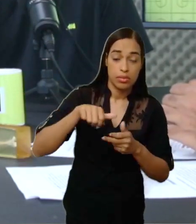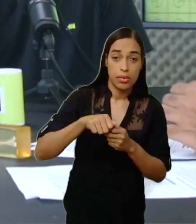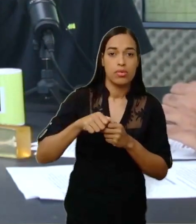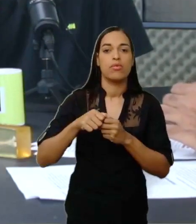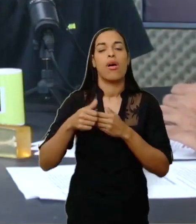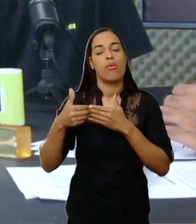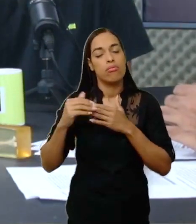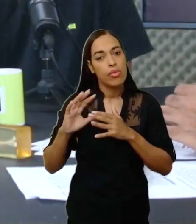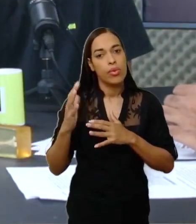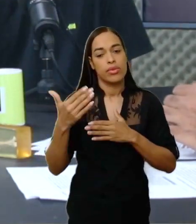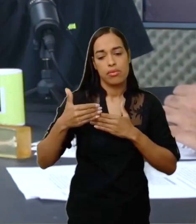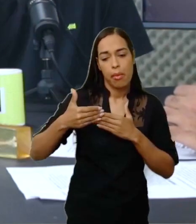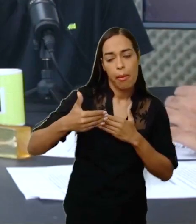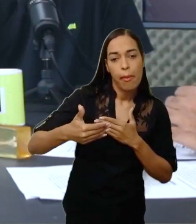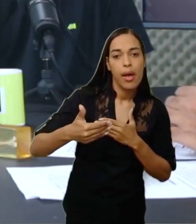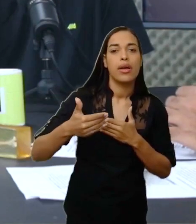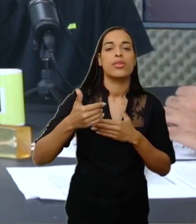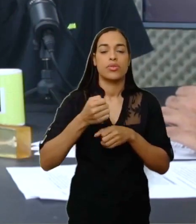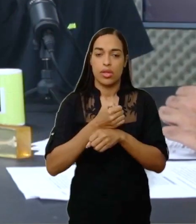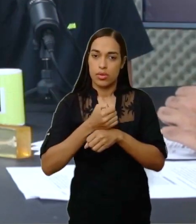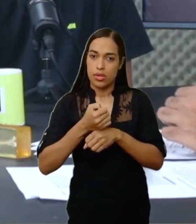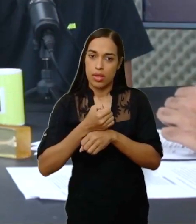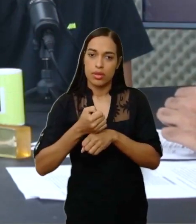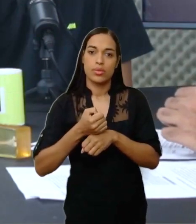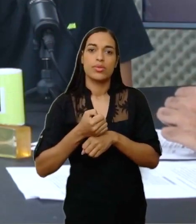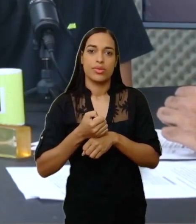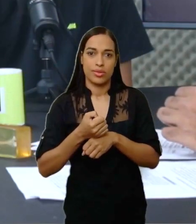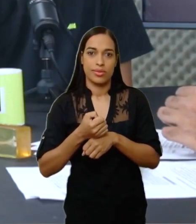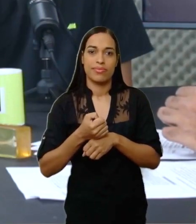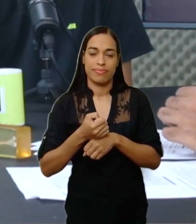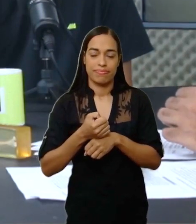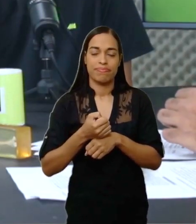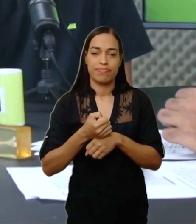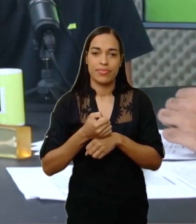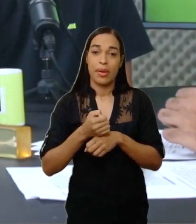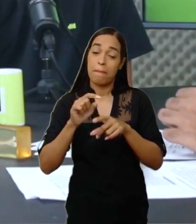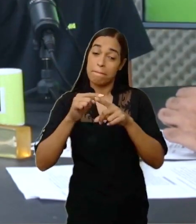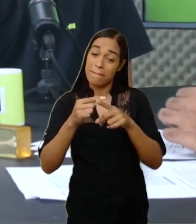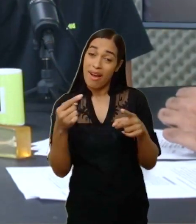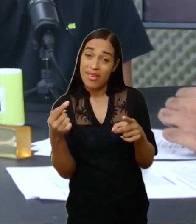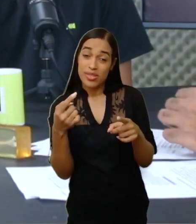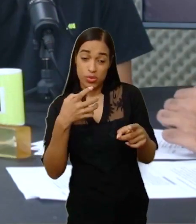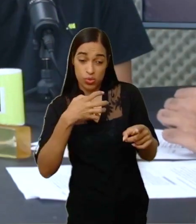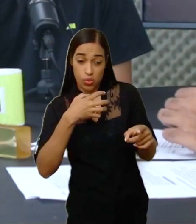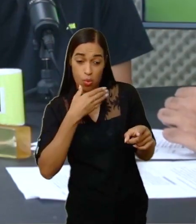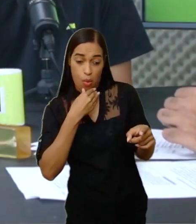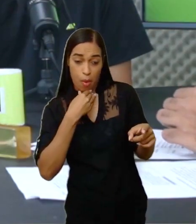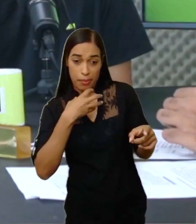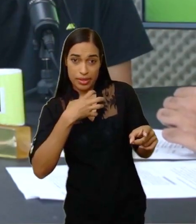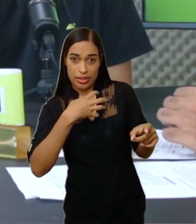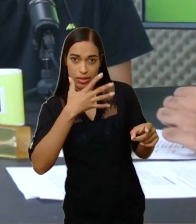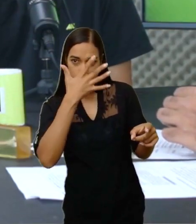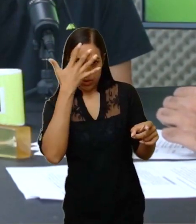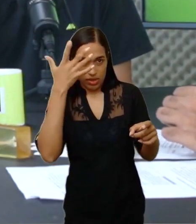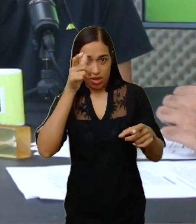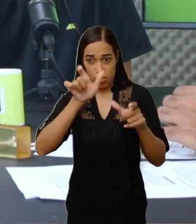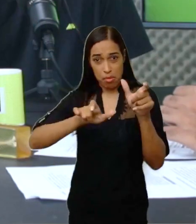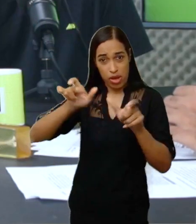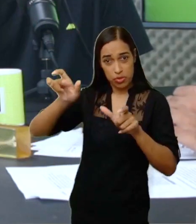né? A gente vê isso Só que a ação do homem tem acelerado esse processo,